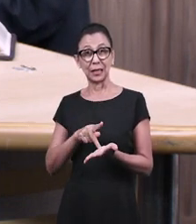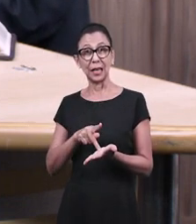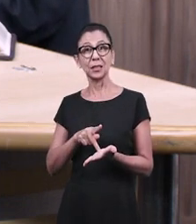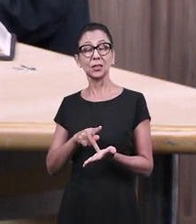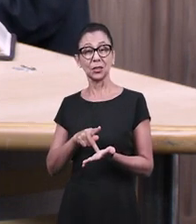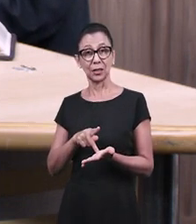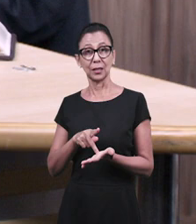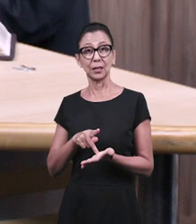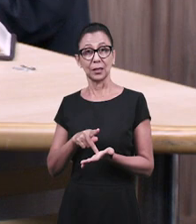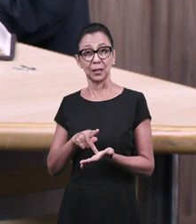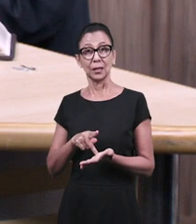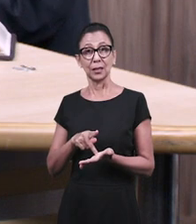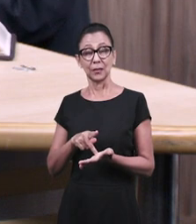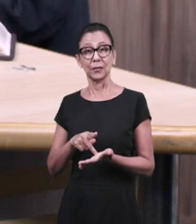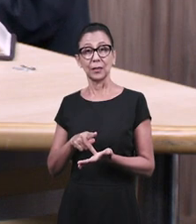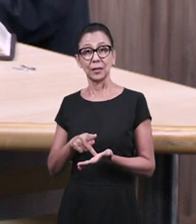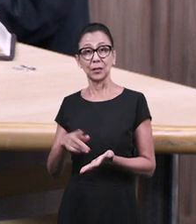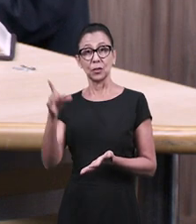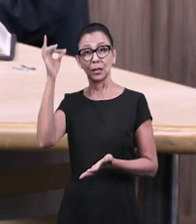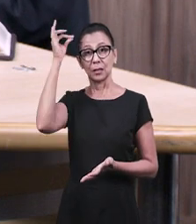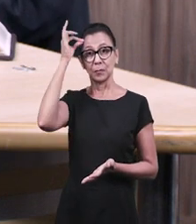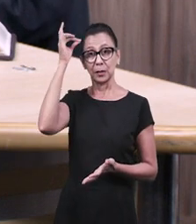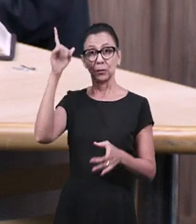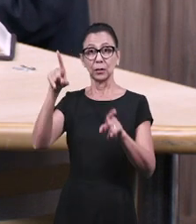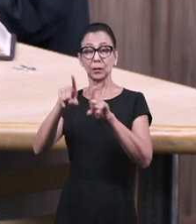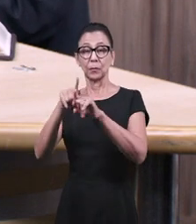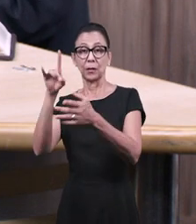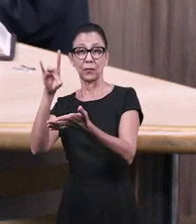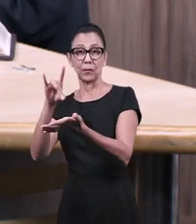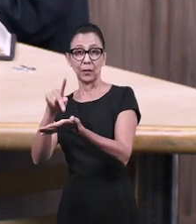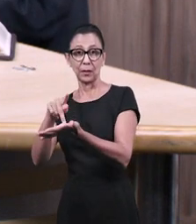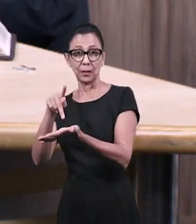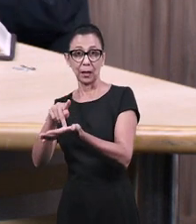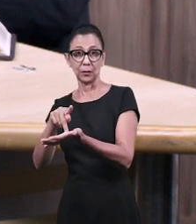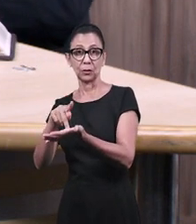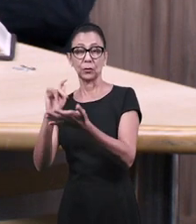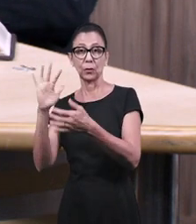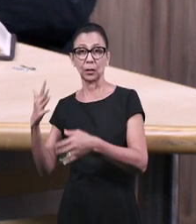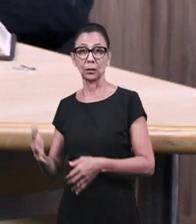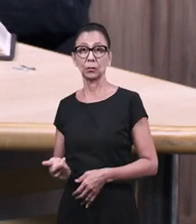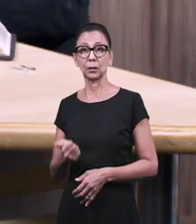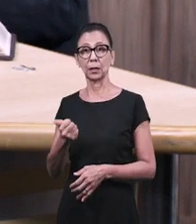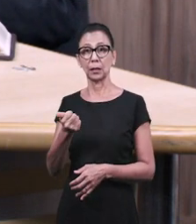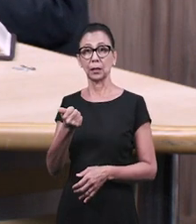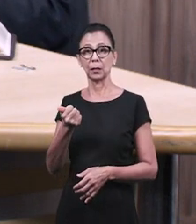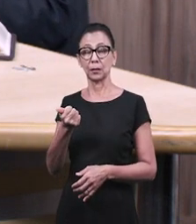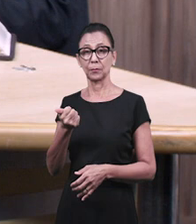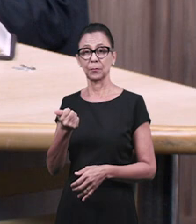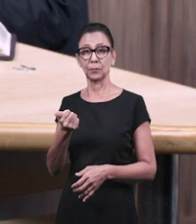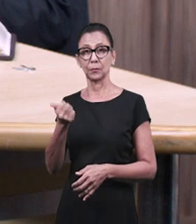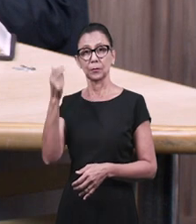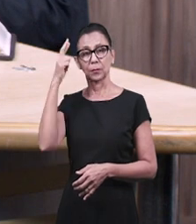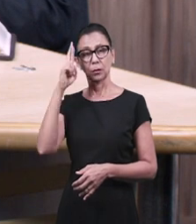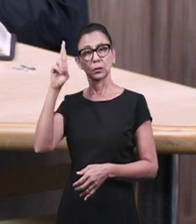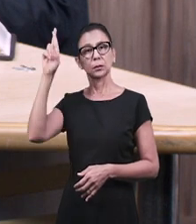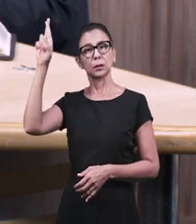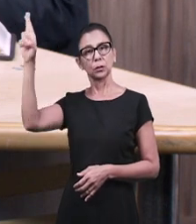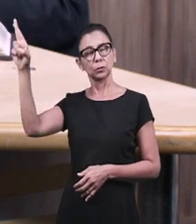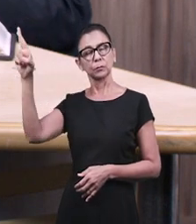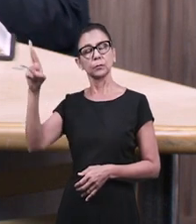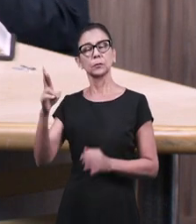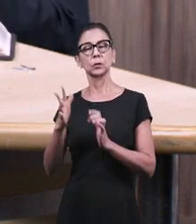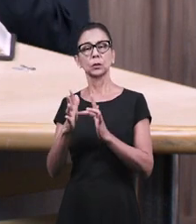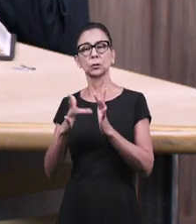verdade. Nem neste monte, nem em Jerusalém, em espírito e em verdade. Ele está falando da nova ordem das coisas que iriam